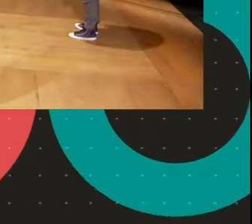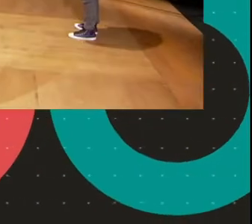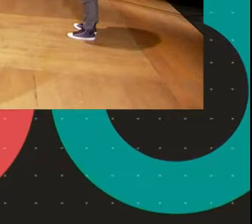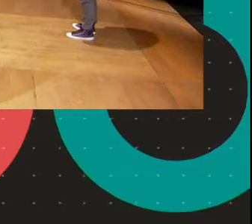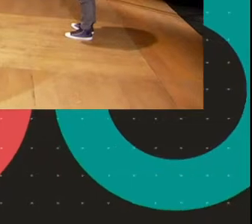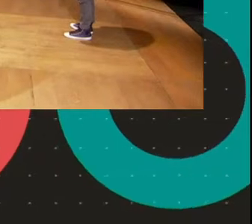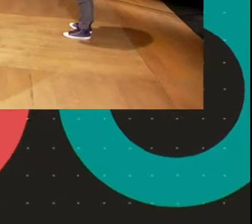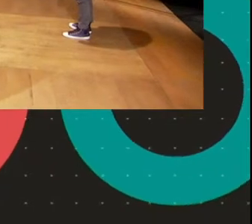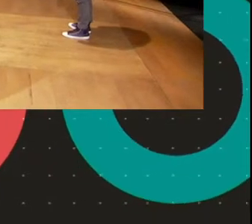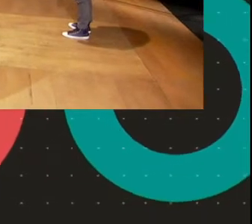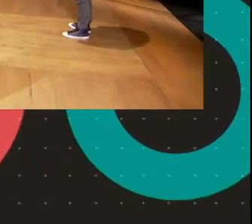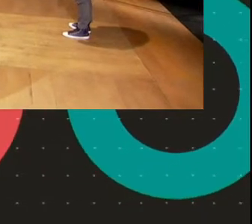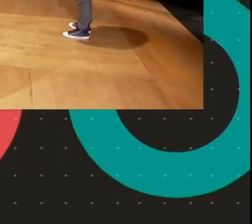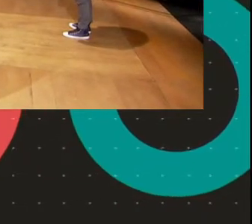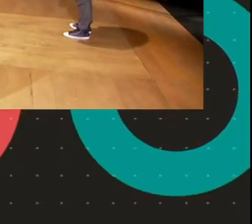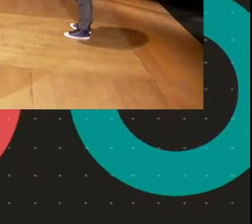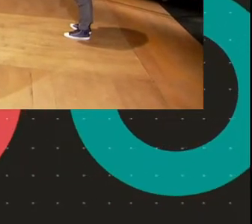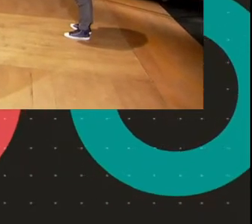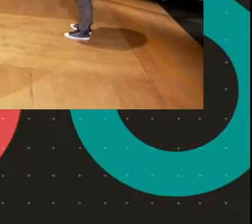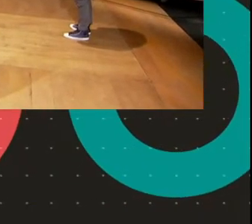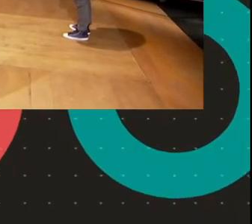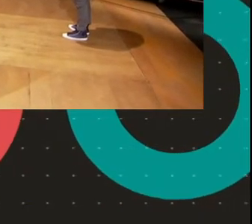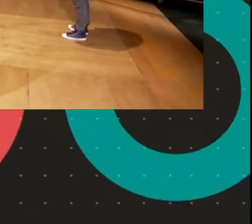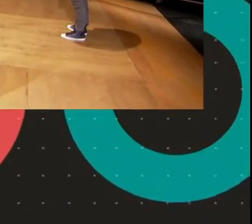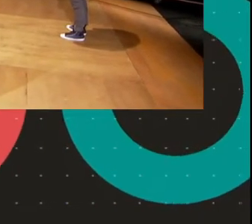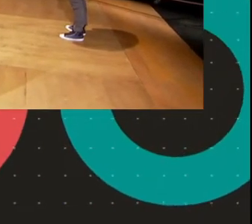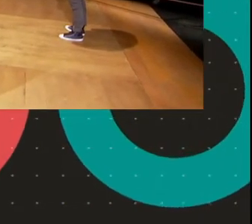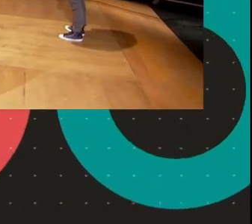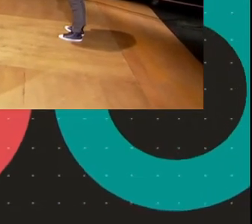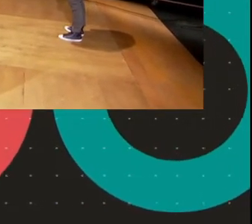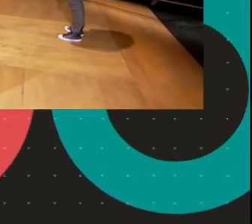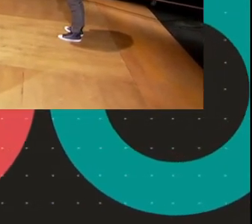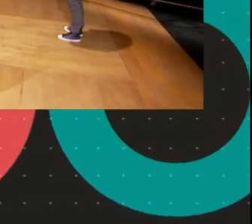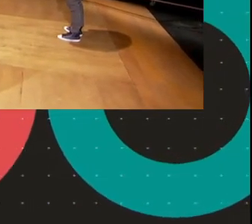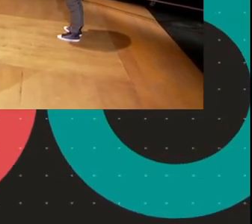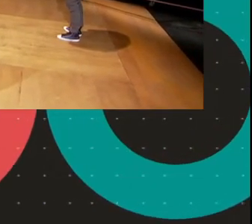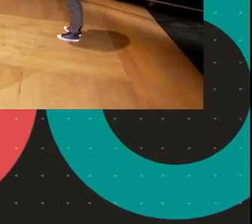emoção. Maravilhosa. Você está sempre junto do Tom Zé. Obrigada,